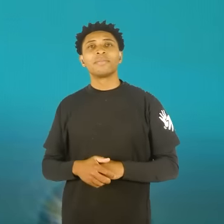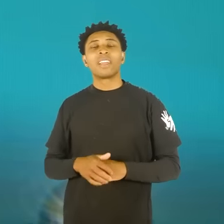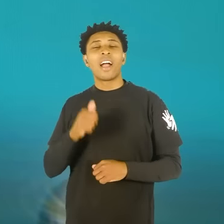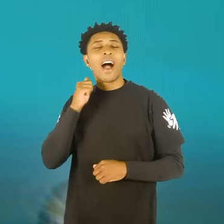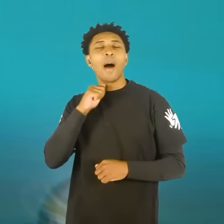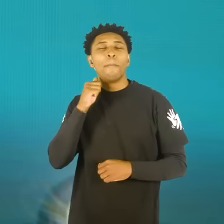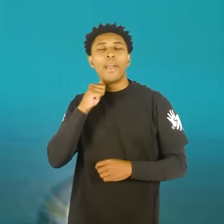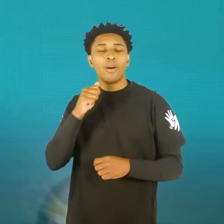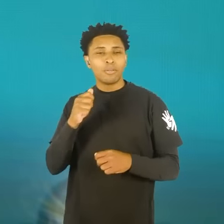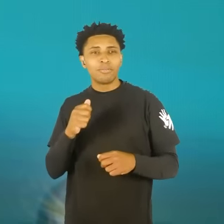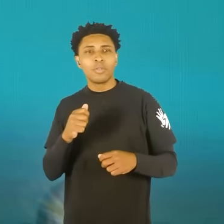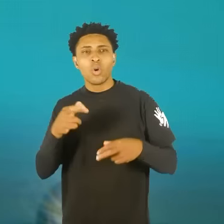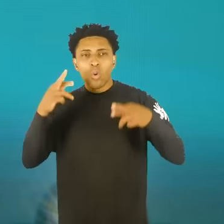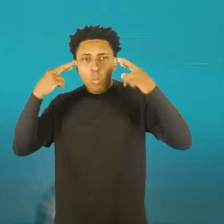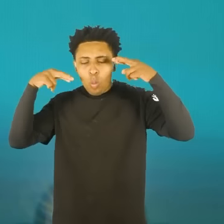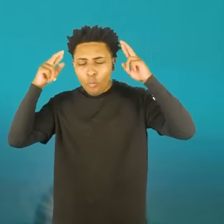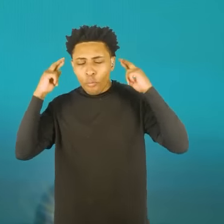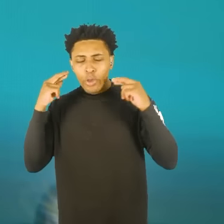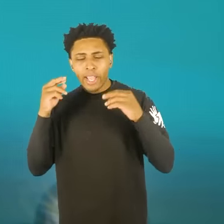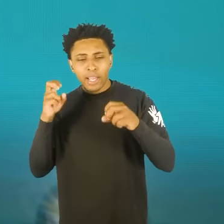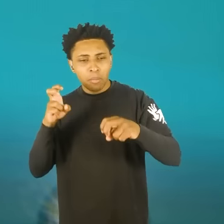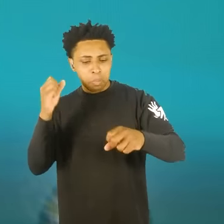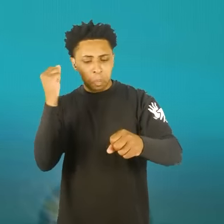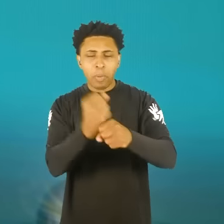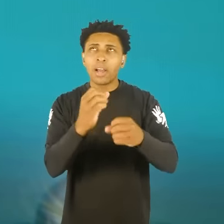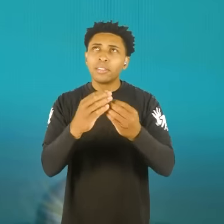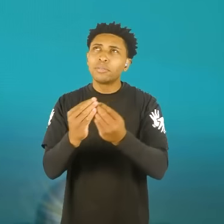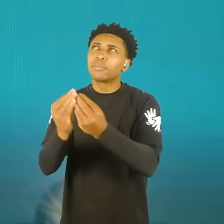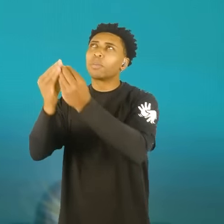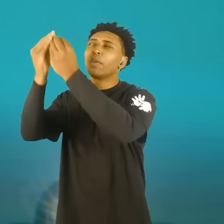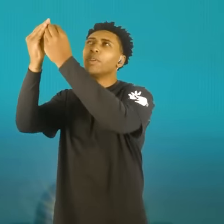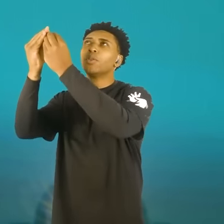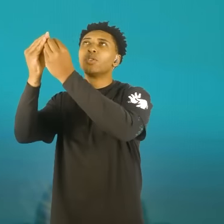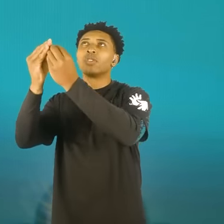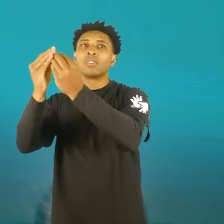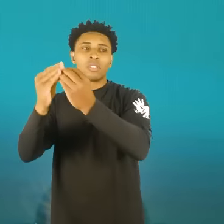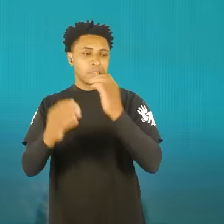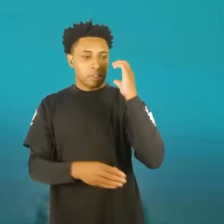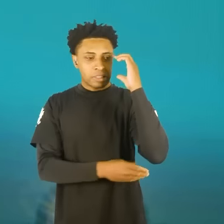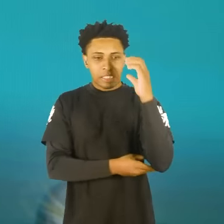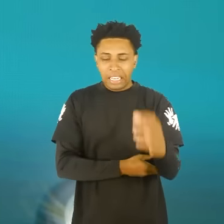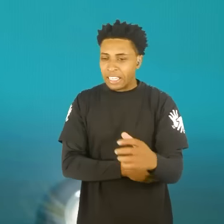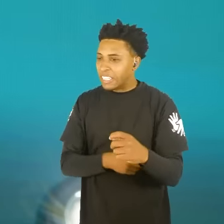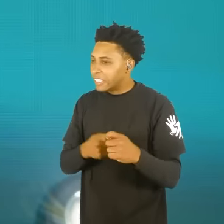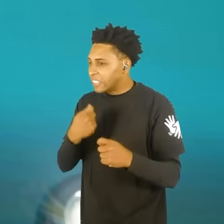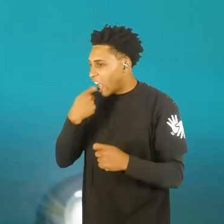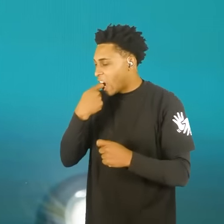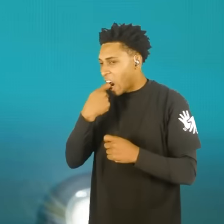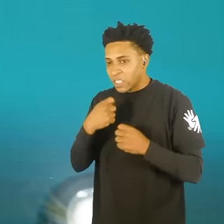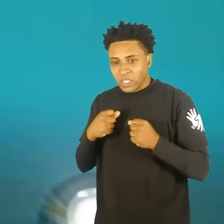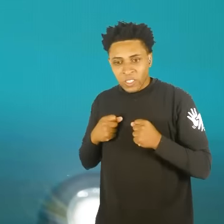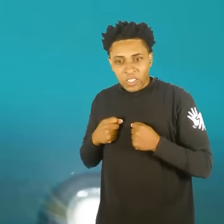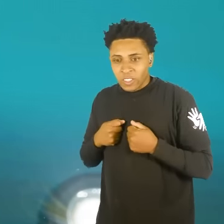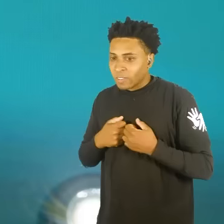o inferno inteiro disse: eu preciso matar esse cara, eu preciso destruir. Porque o que incomoda o diabo não é a casa que você